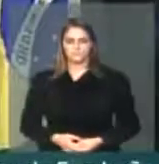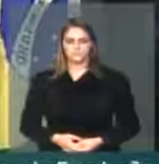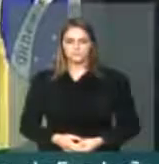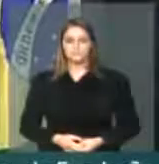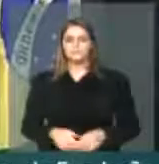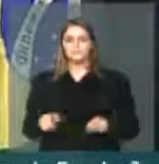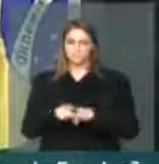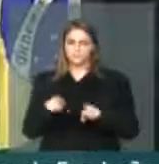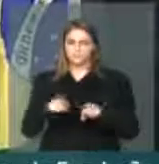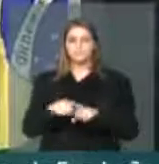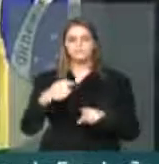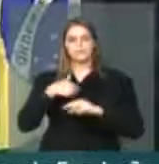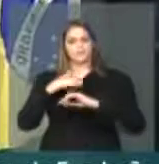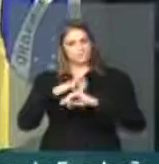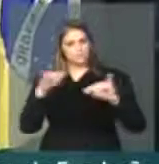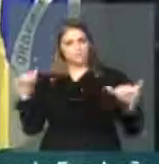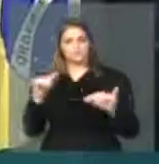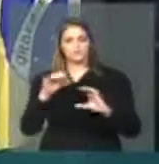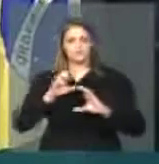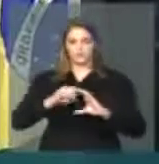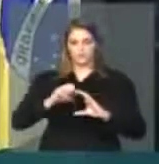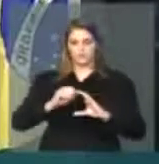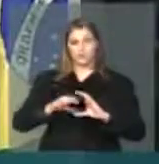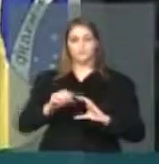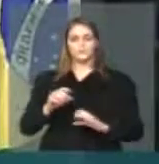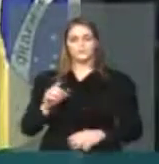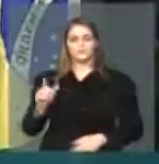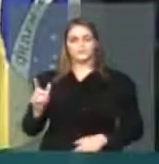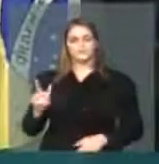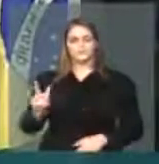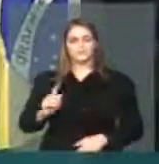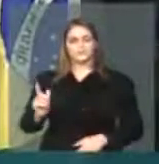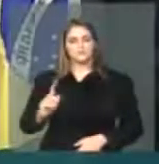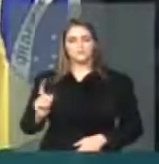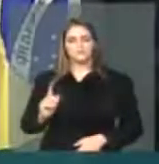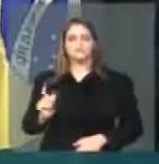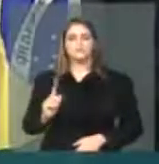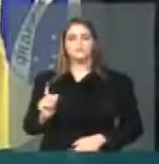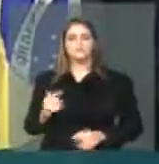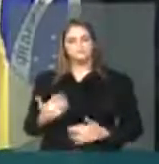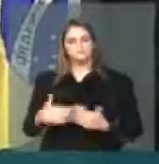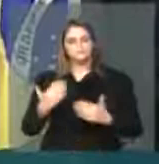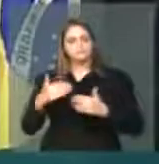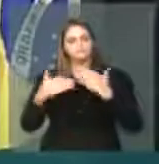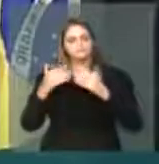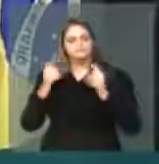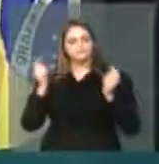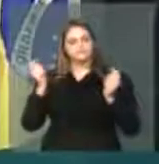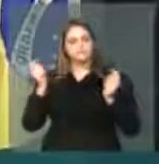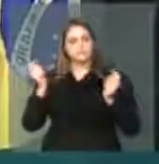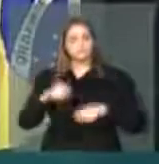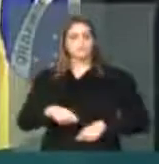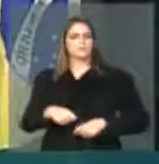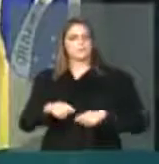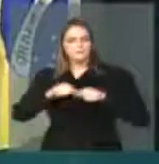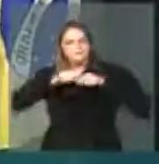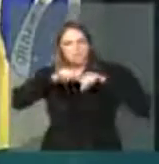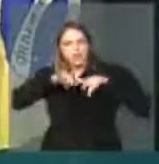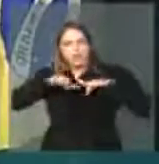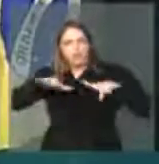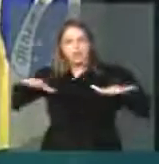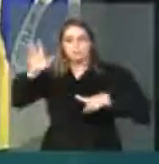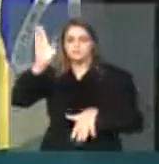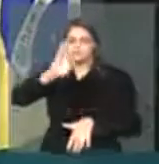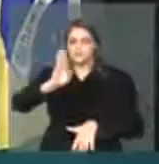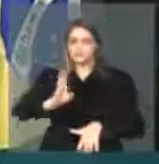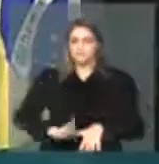cumpre registrar que a Rede Globo Televisão levou o Brasil a ter uma mídia de alcance nacional. Aqui não